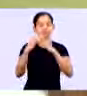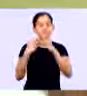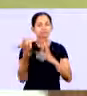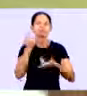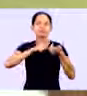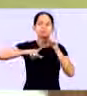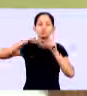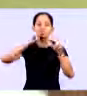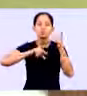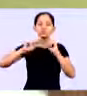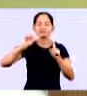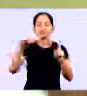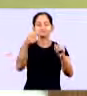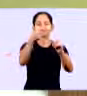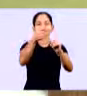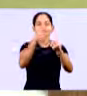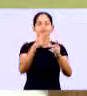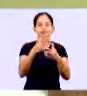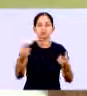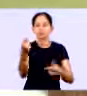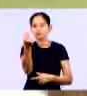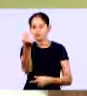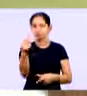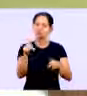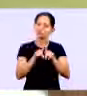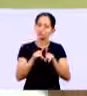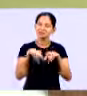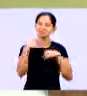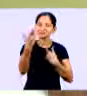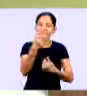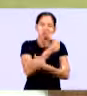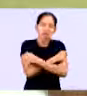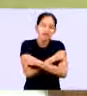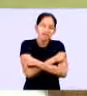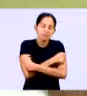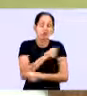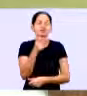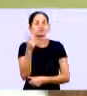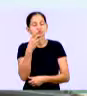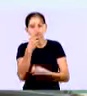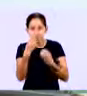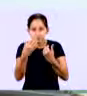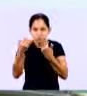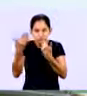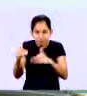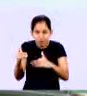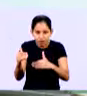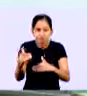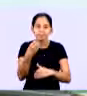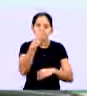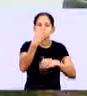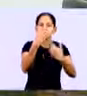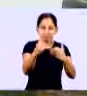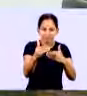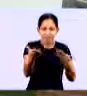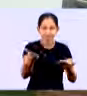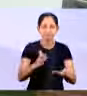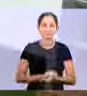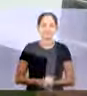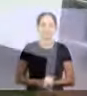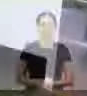consigam atingir os objetivos de lucratividade. Grande abraço, sucesso sempre e boa prova. Obrigado, gente. Boa prova.